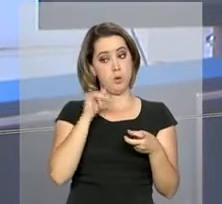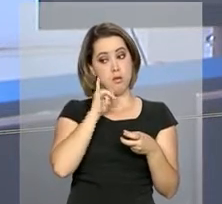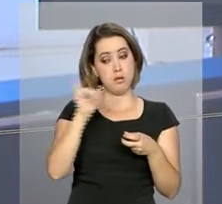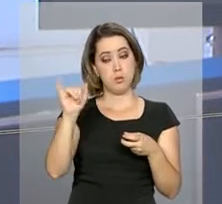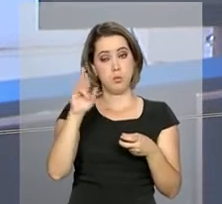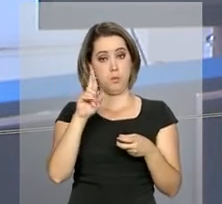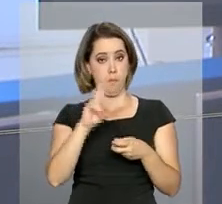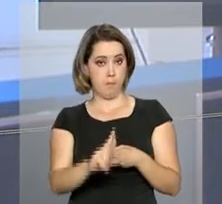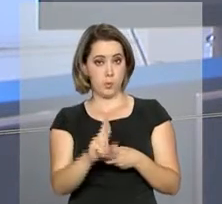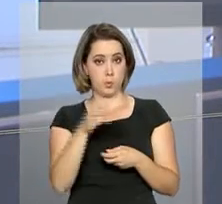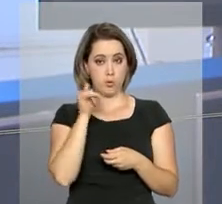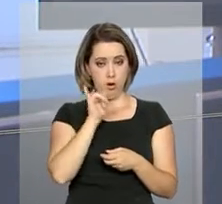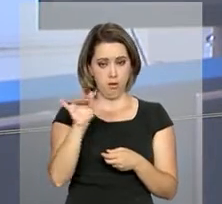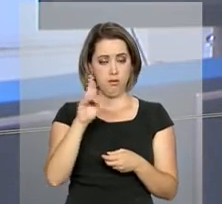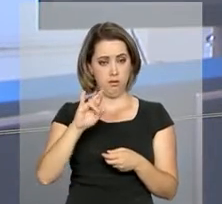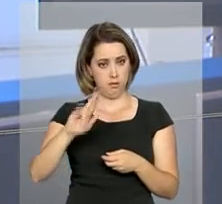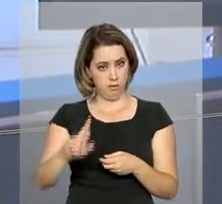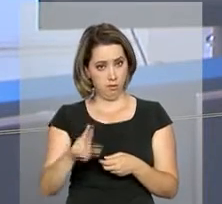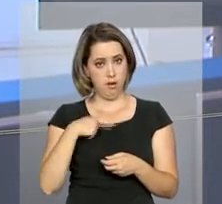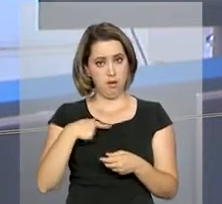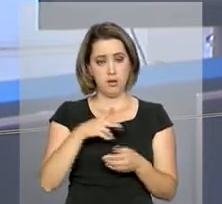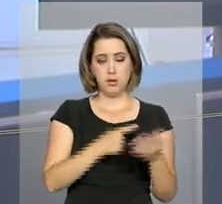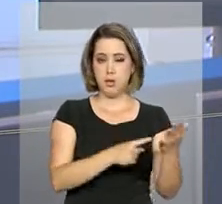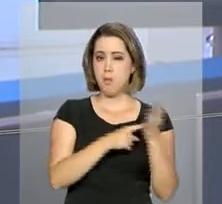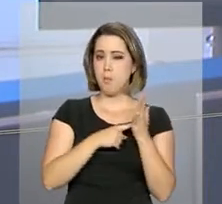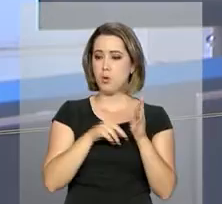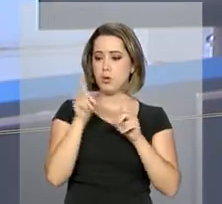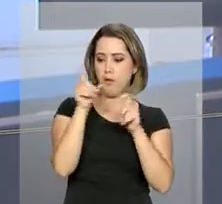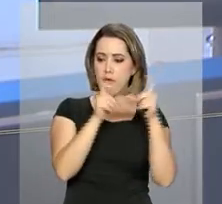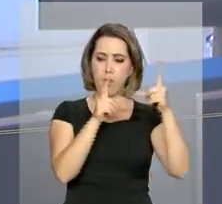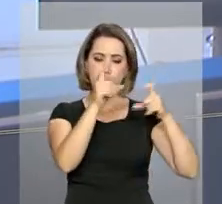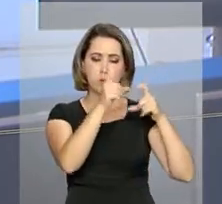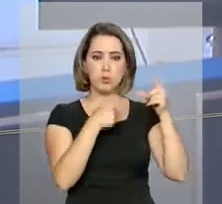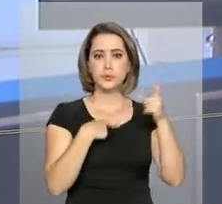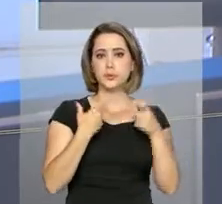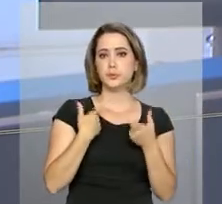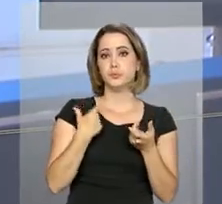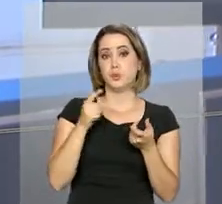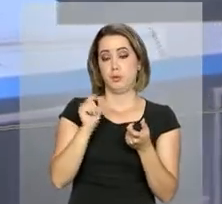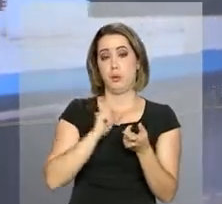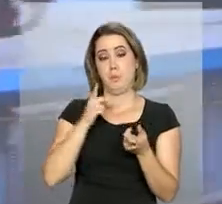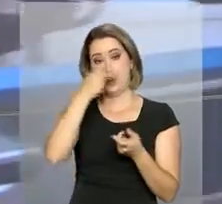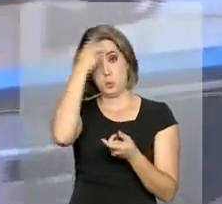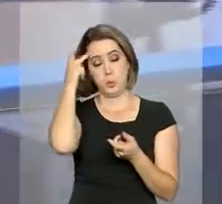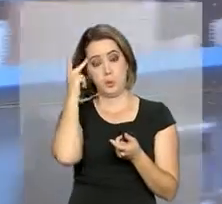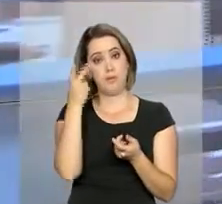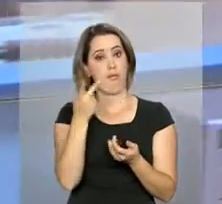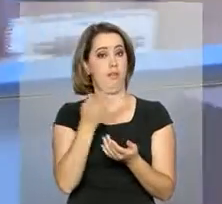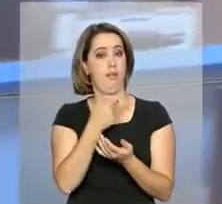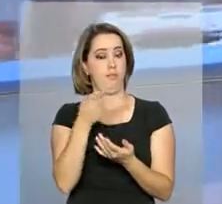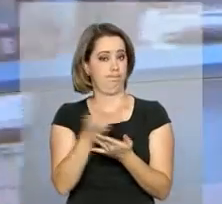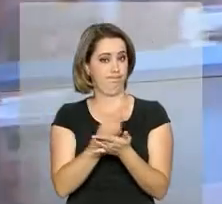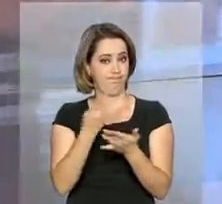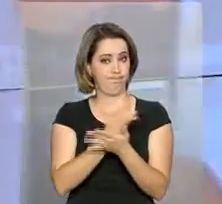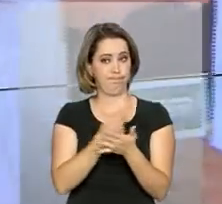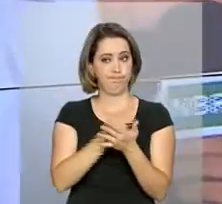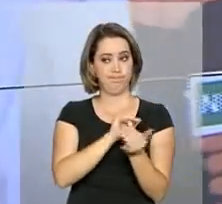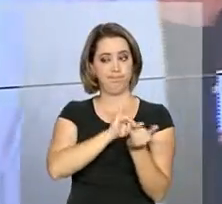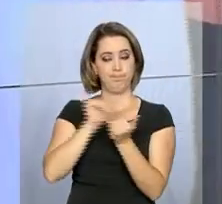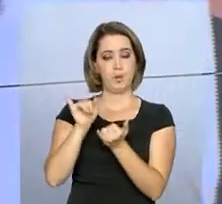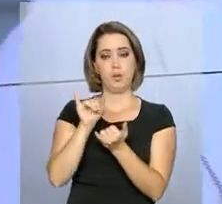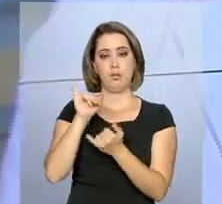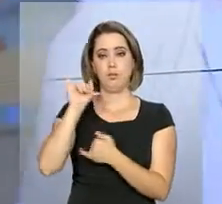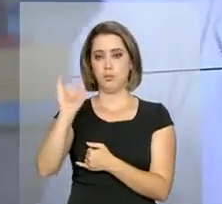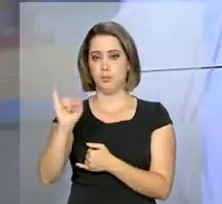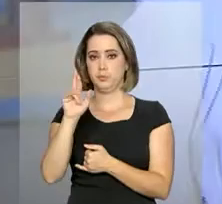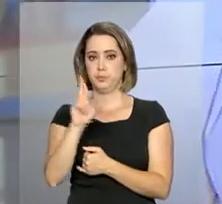as informações disponibilizadas nas redes para pegar aqueles que tentam fraudar a Receita. A repórter Gabriela Noronha explica